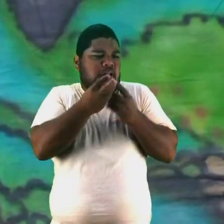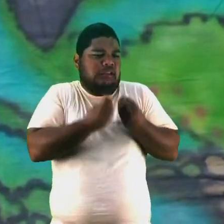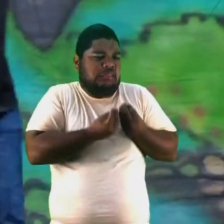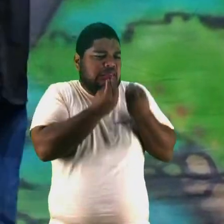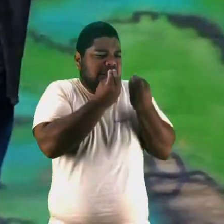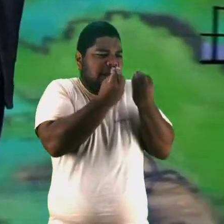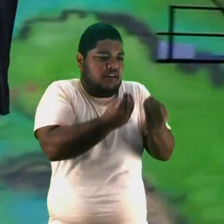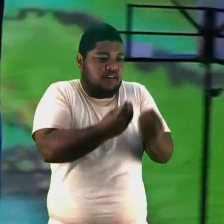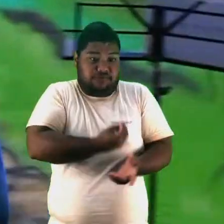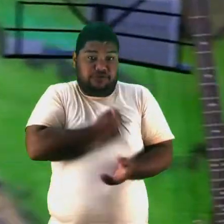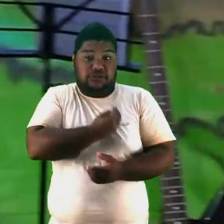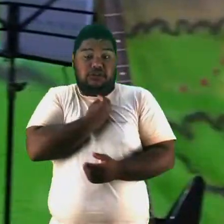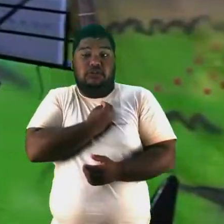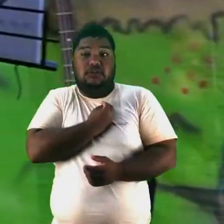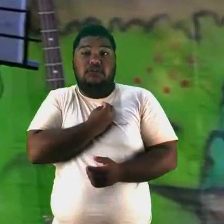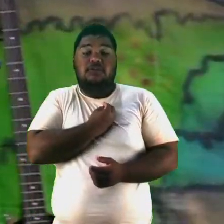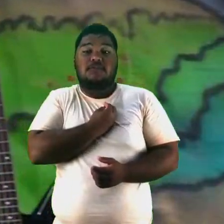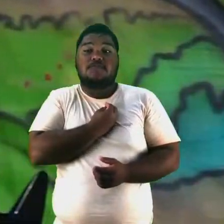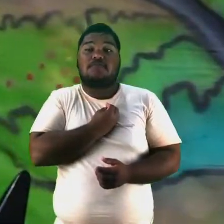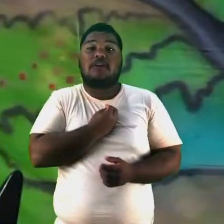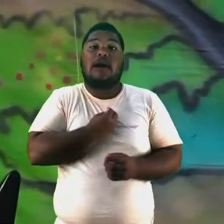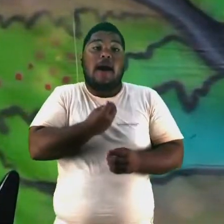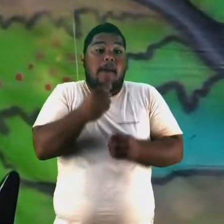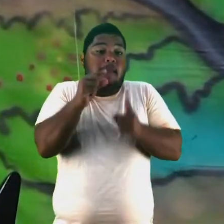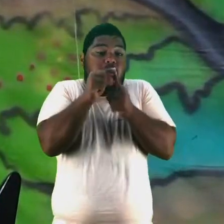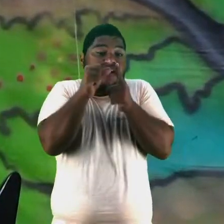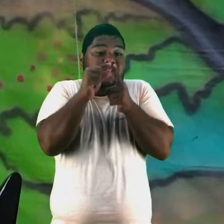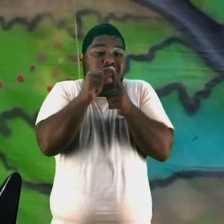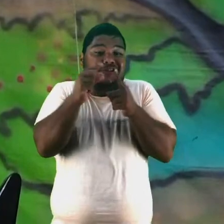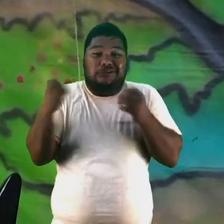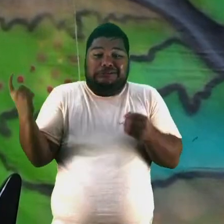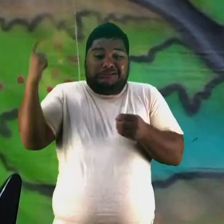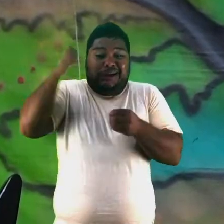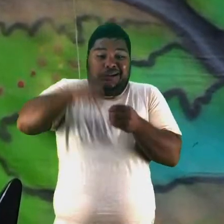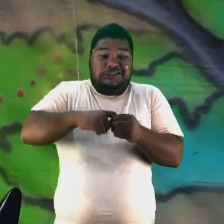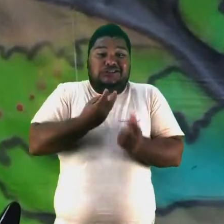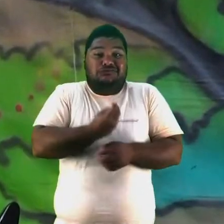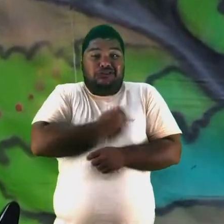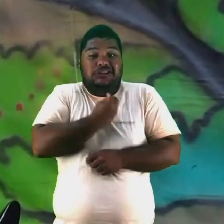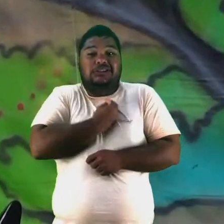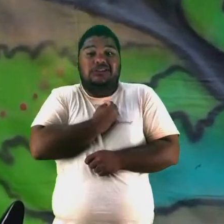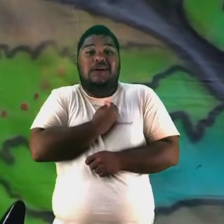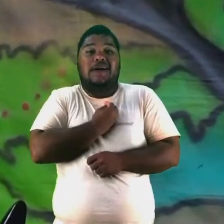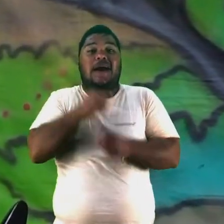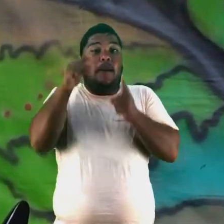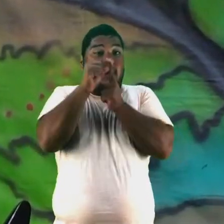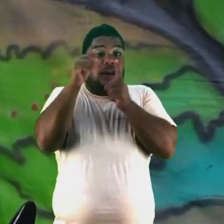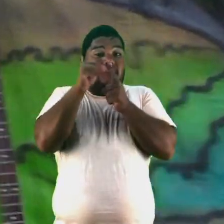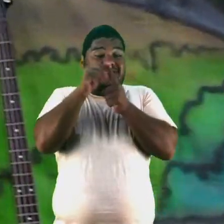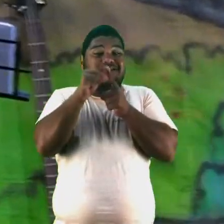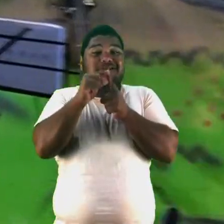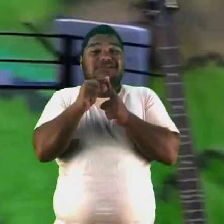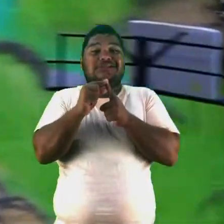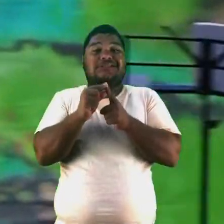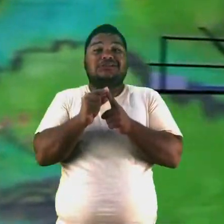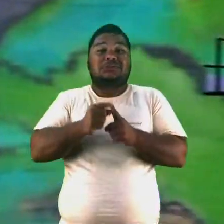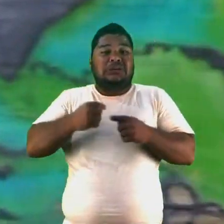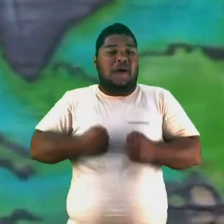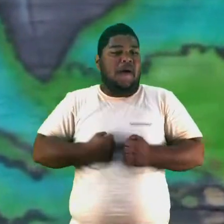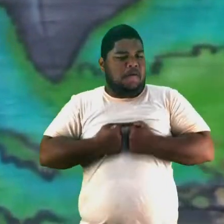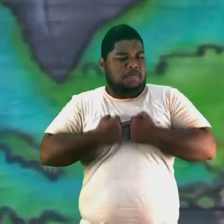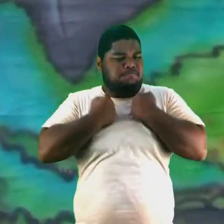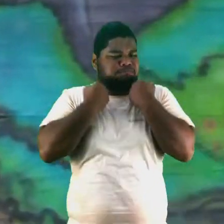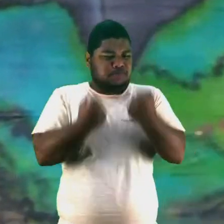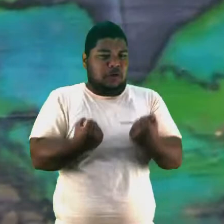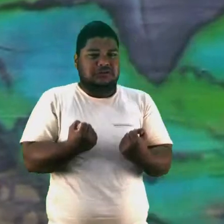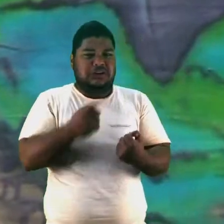A palavra de Deus, ela traz vida para o cristão. É a palavra de Deus que nos dá forças para